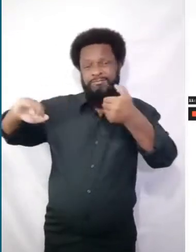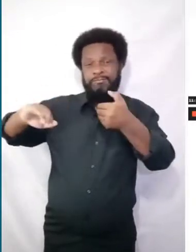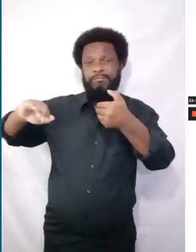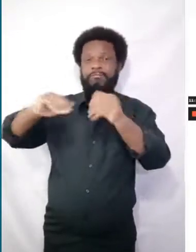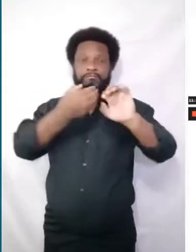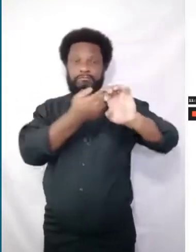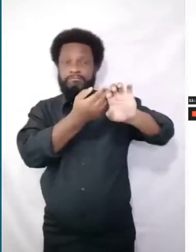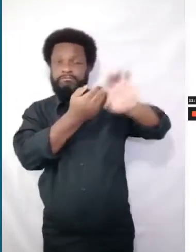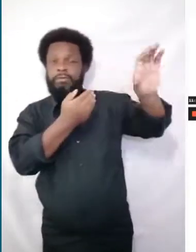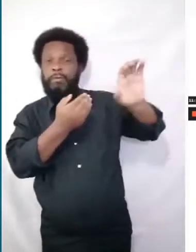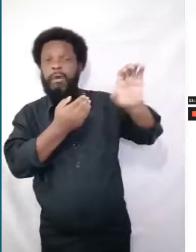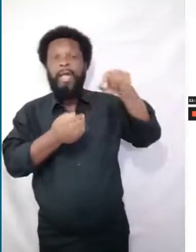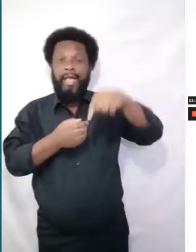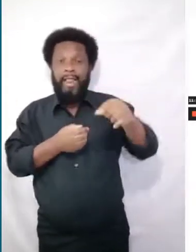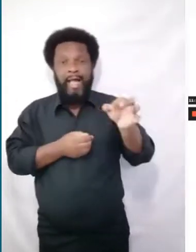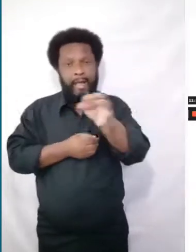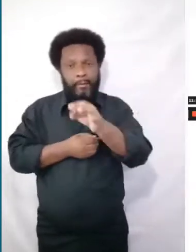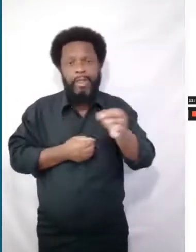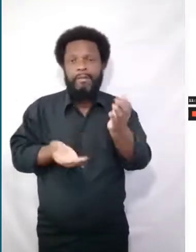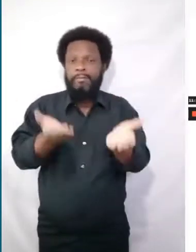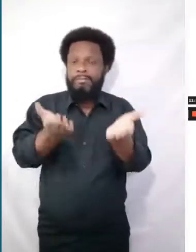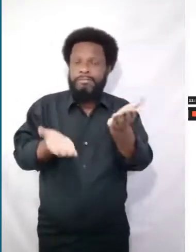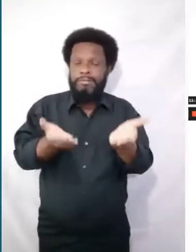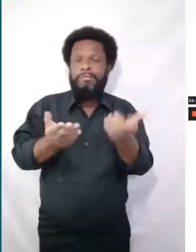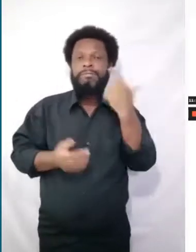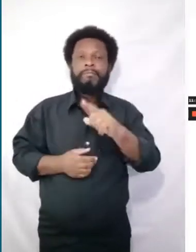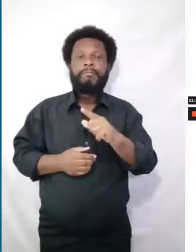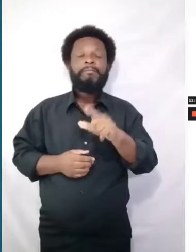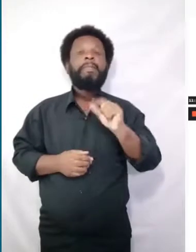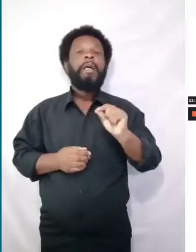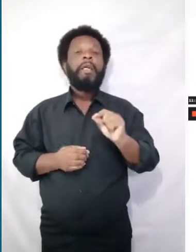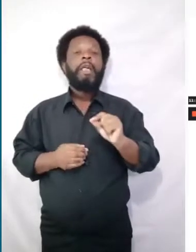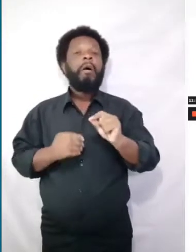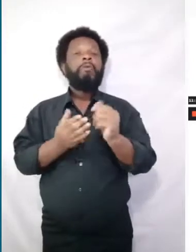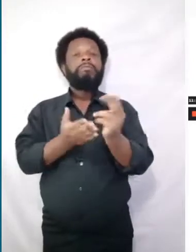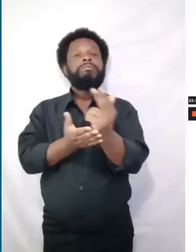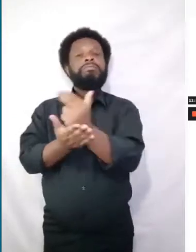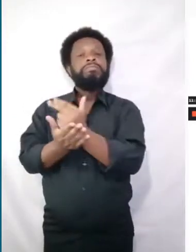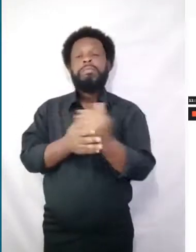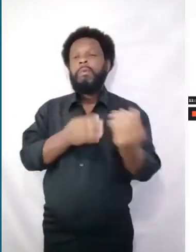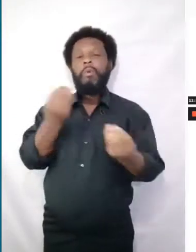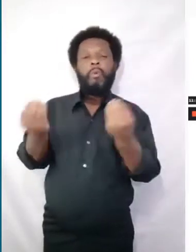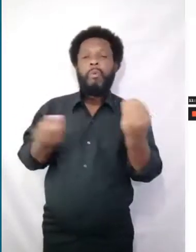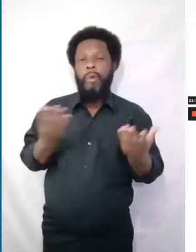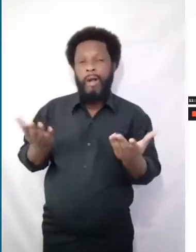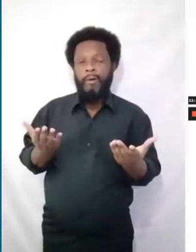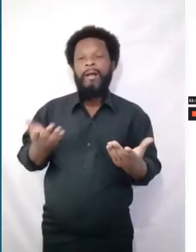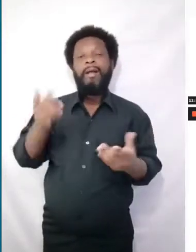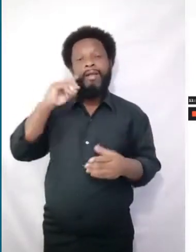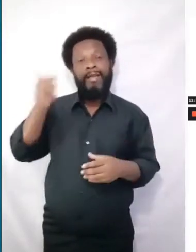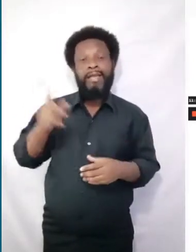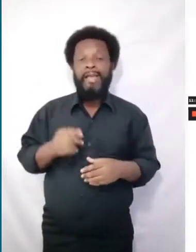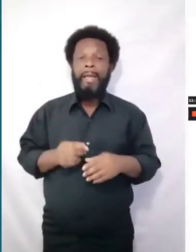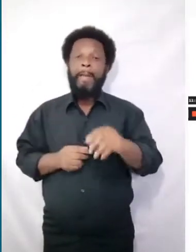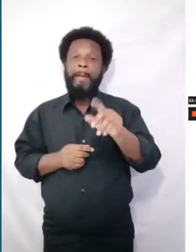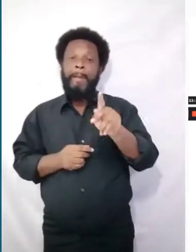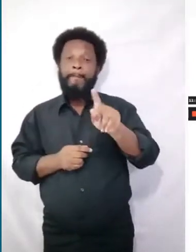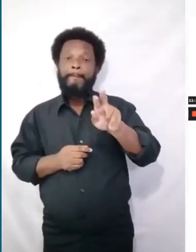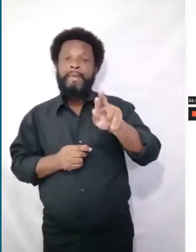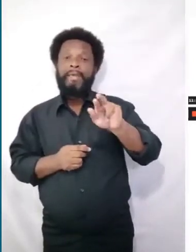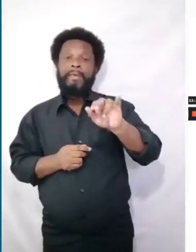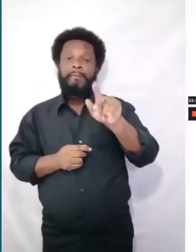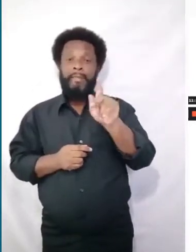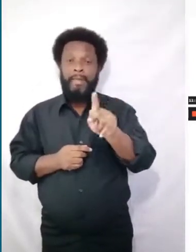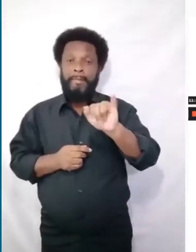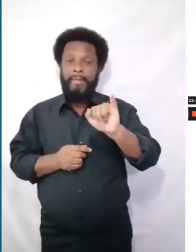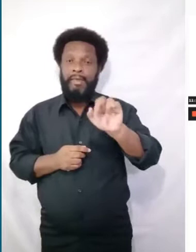repelir, né, uns dos outros de forma a gerar estabilidade a essa molécula. E a geometria do NH3 da amônia vai ser essa daqui, que é a